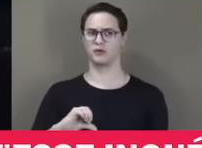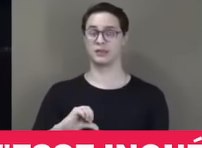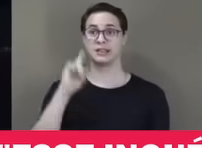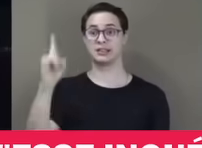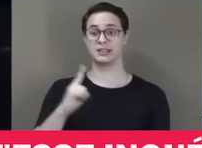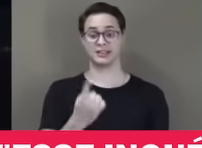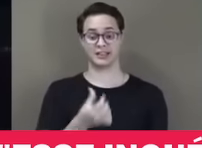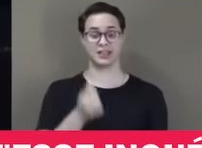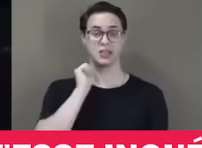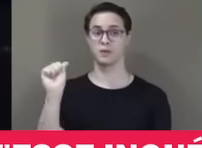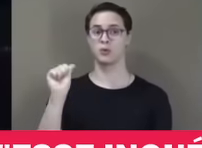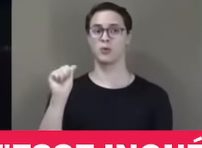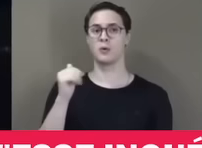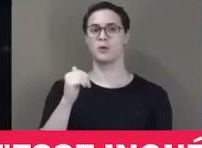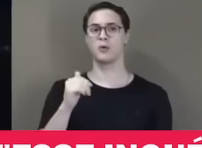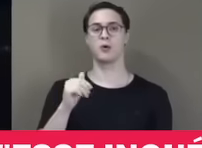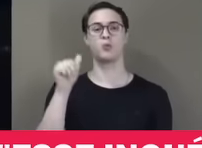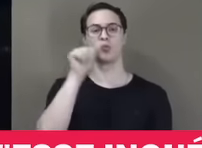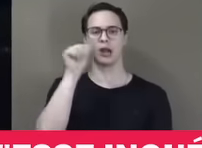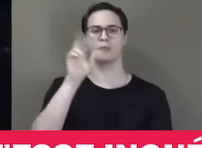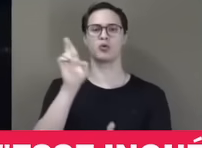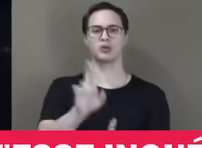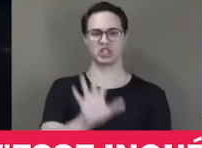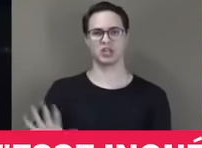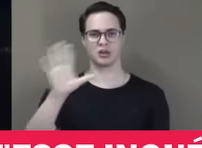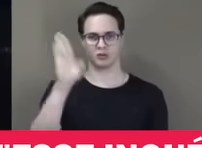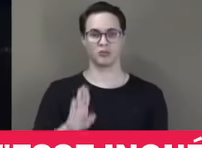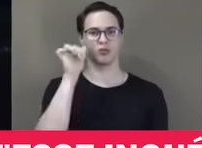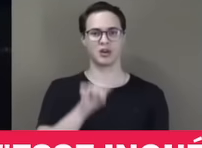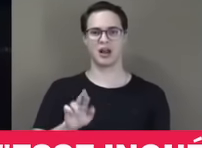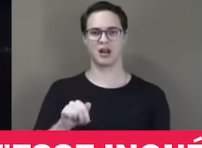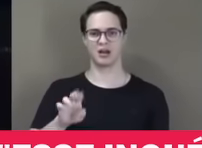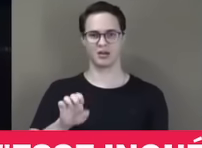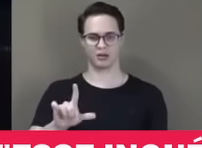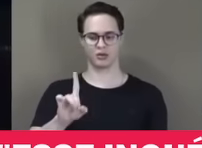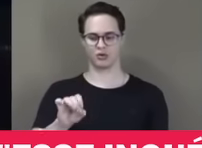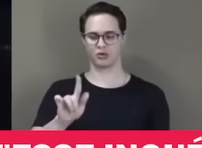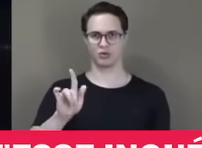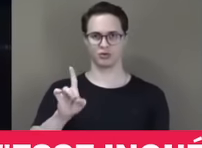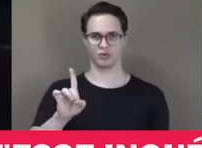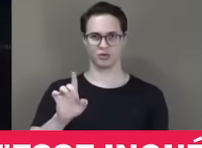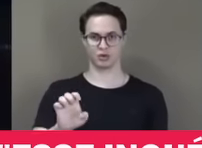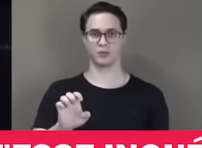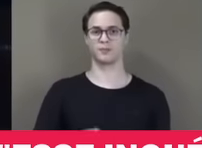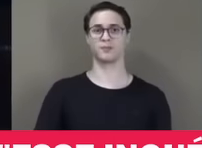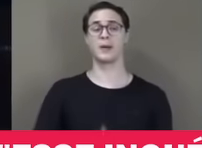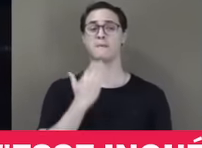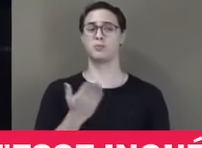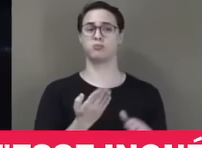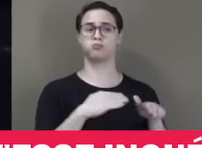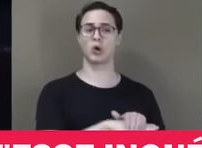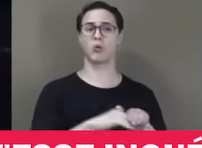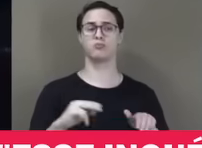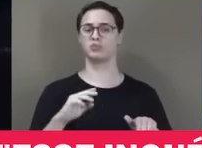dia 16 de abril, a Procuradora-Geral da República, Raquel Dodge, e eu vou ler só um pequeno trecho, ela pediu o